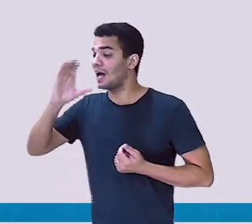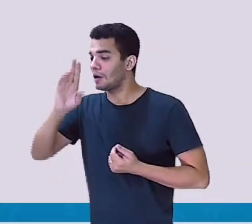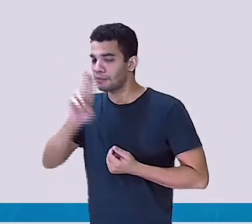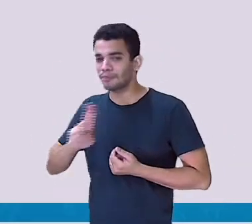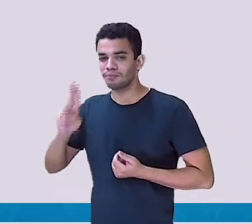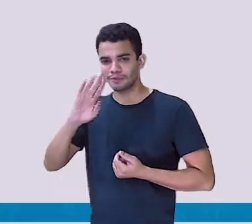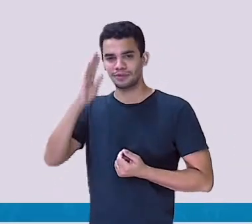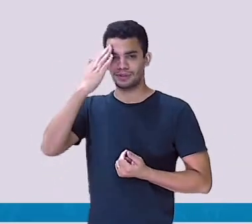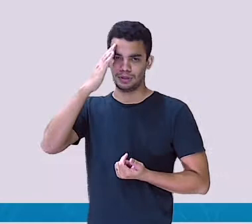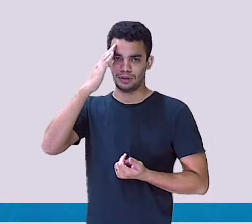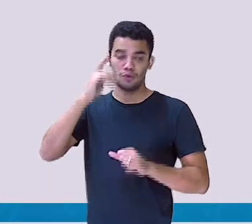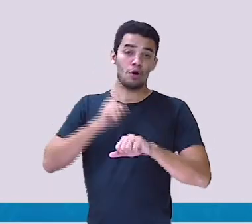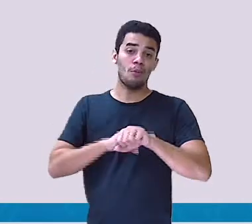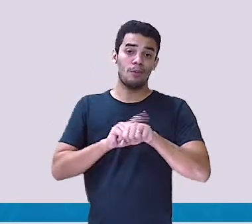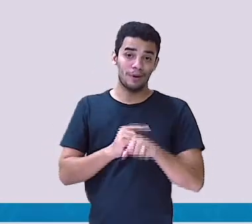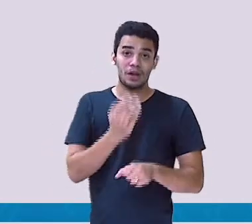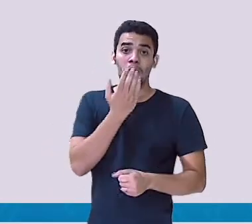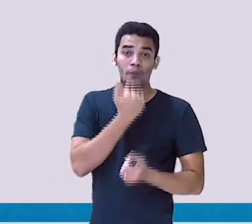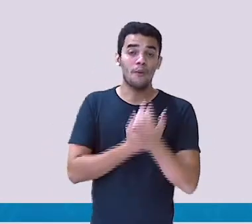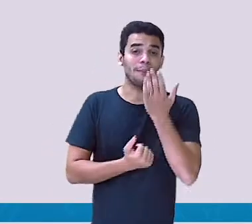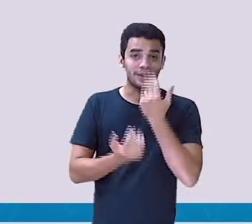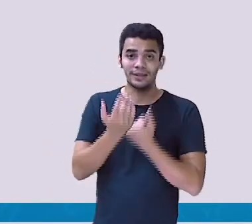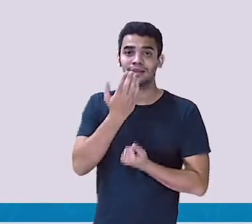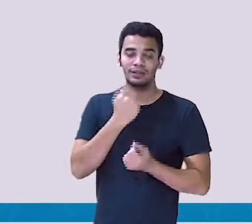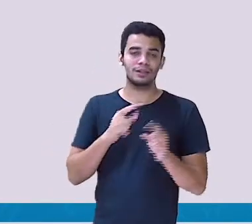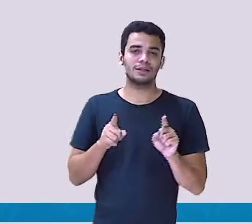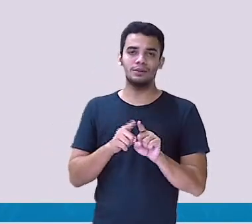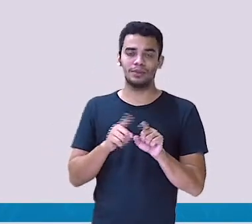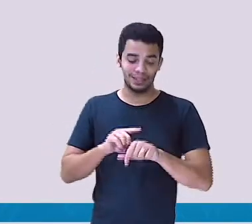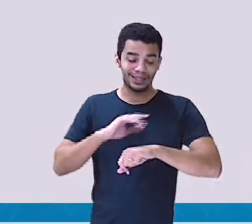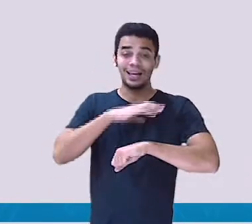através os próprios animais,